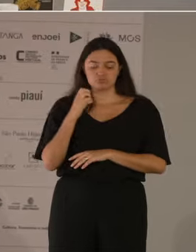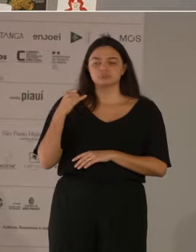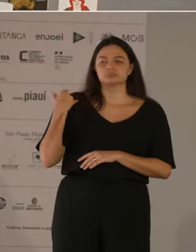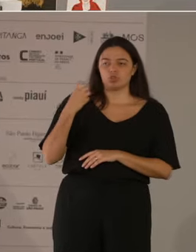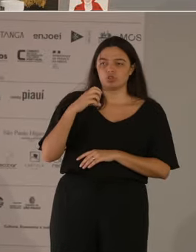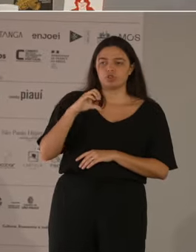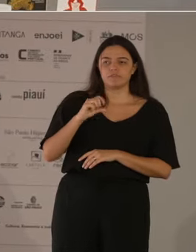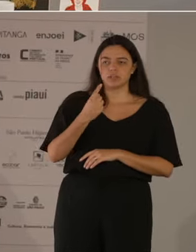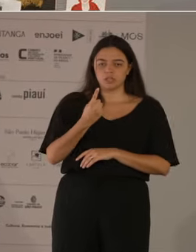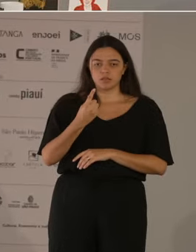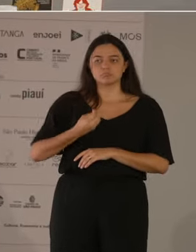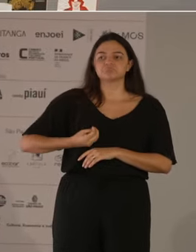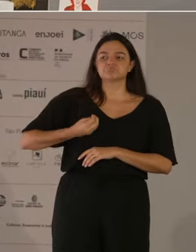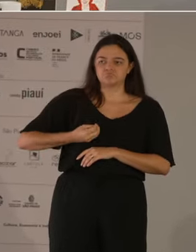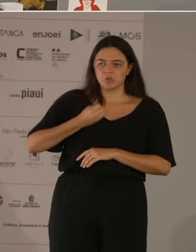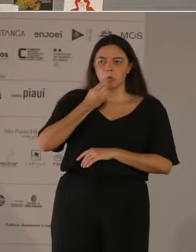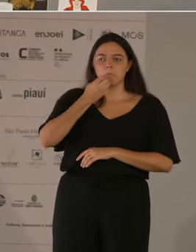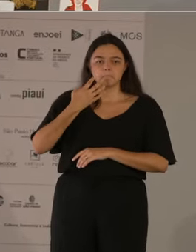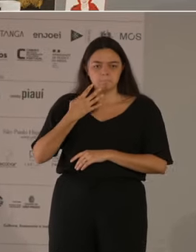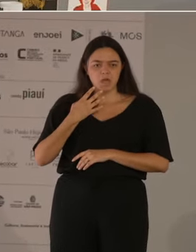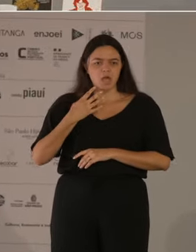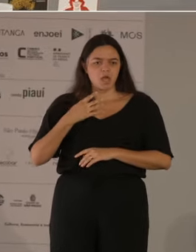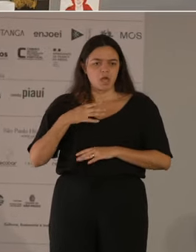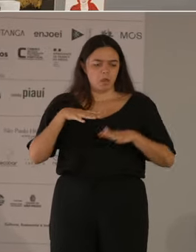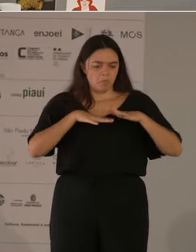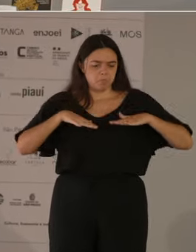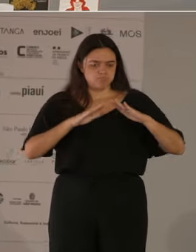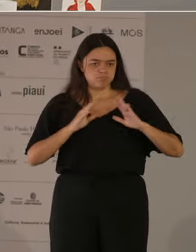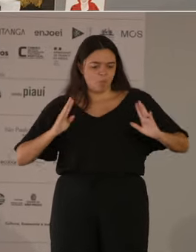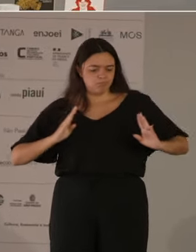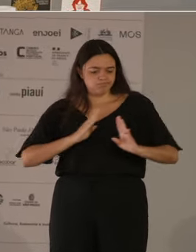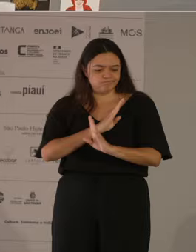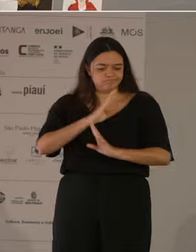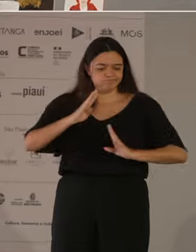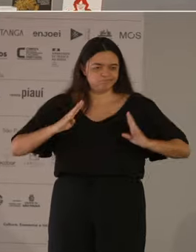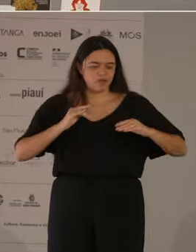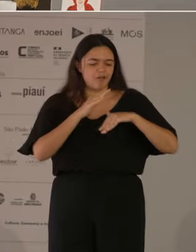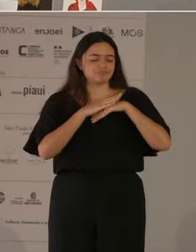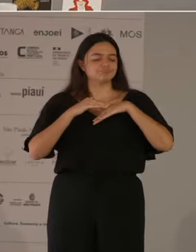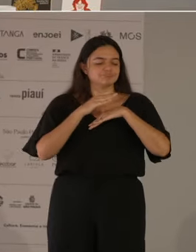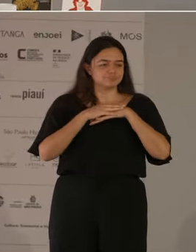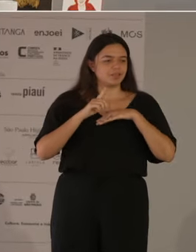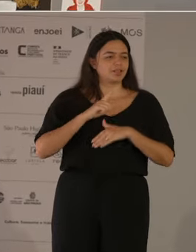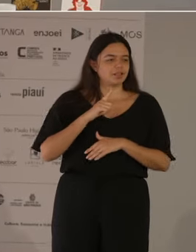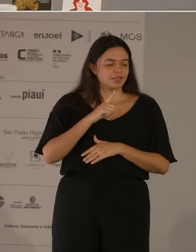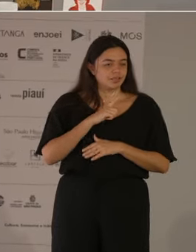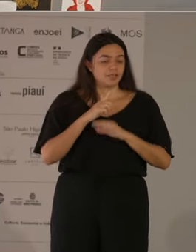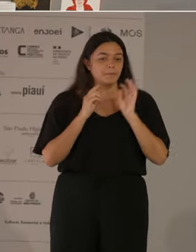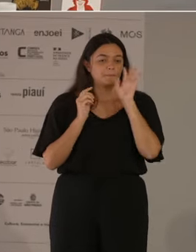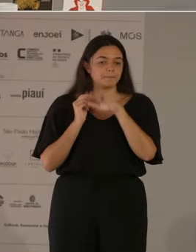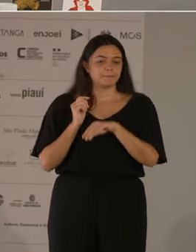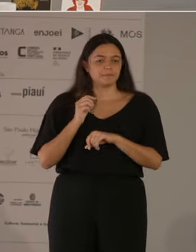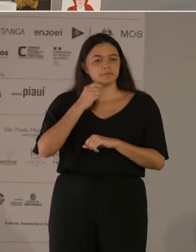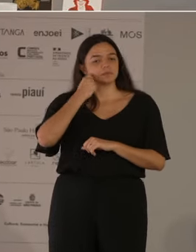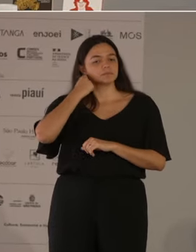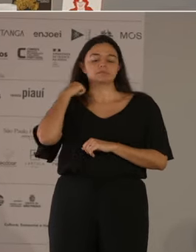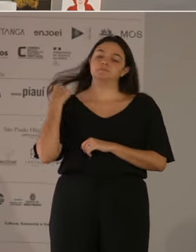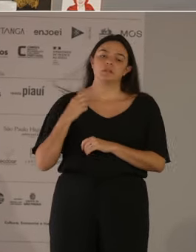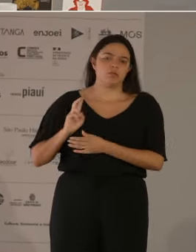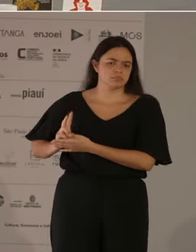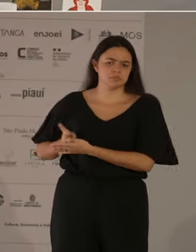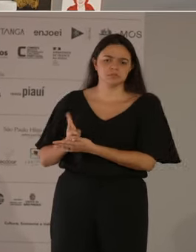vive super bem, tem uma vida cercada de pessoas, coberta de carinho, toma o vinho dela todo dia, né? Então, é uma história interessante que mostra que nem sempre o final